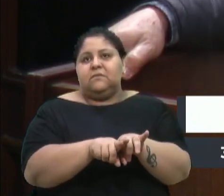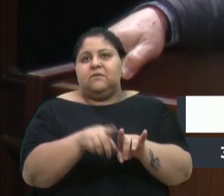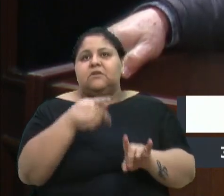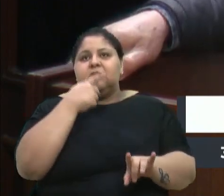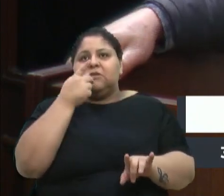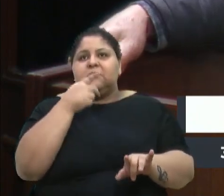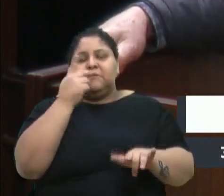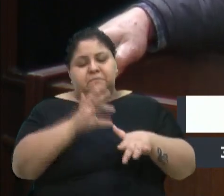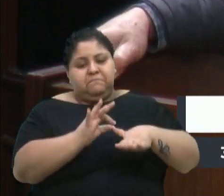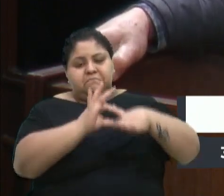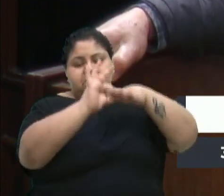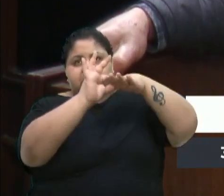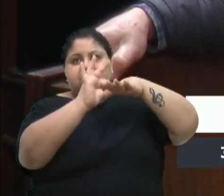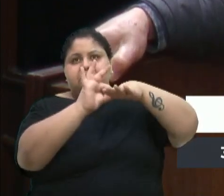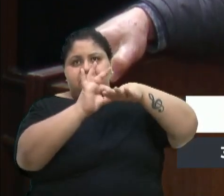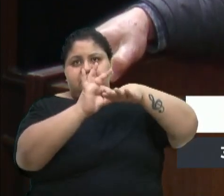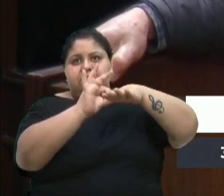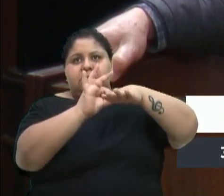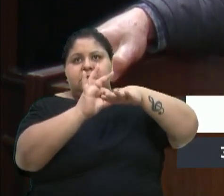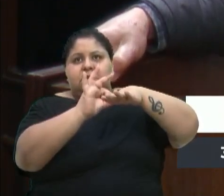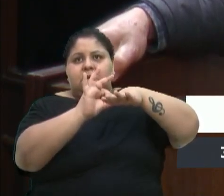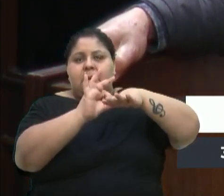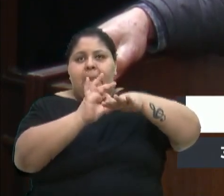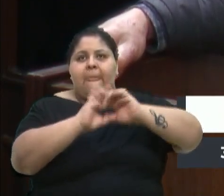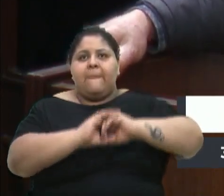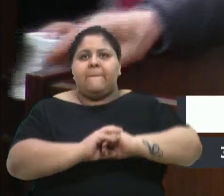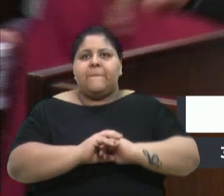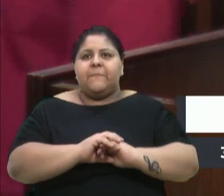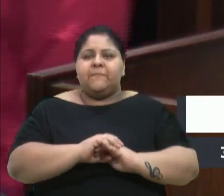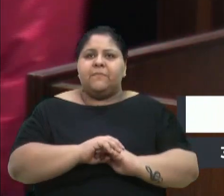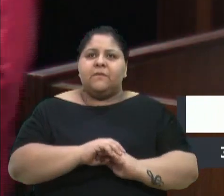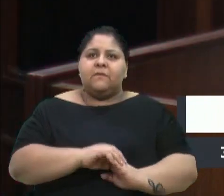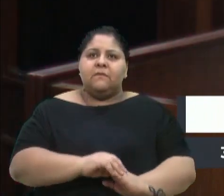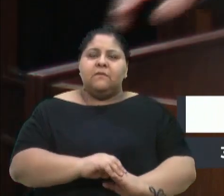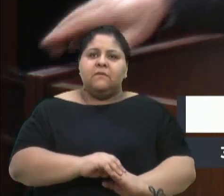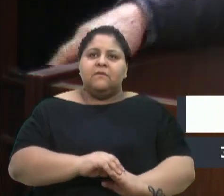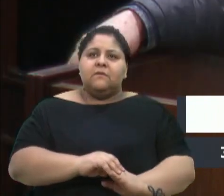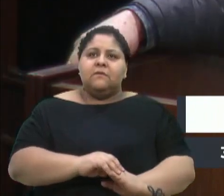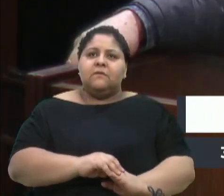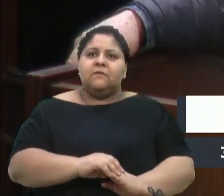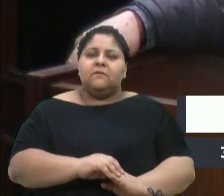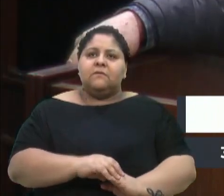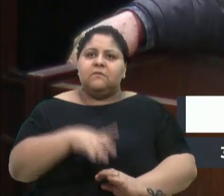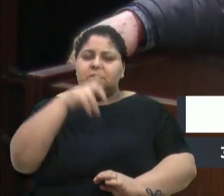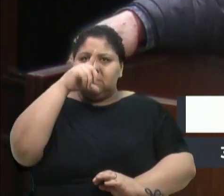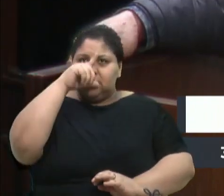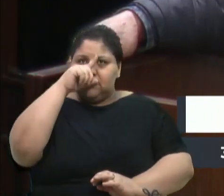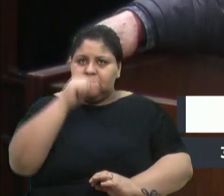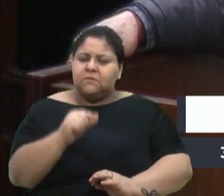passar as partes. Declaração de líder, Velocino S, bancada PTB. Vereador Sandro pediu a parte.